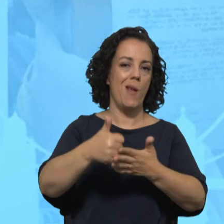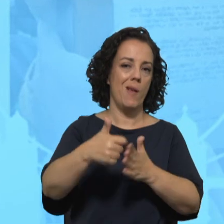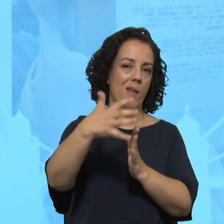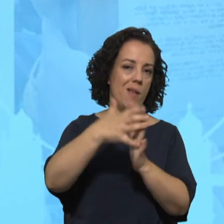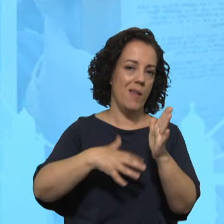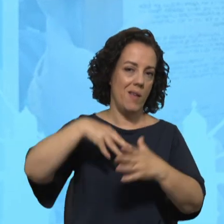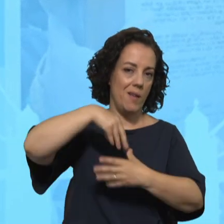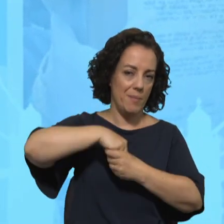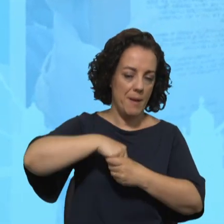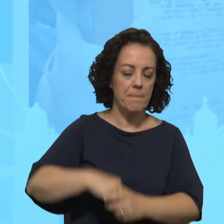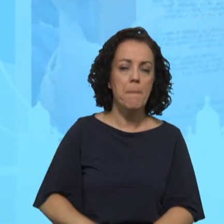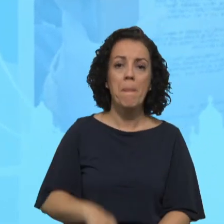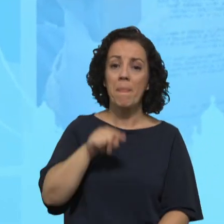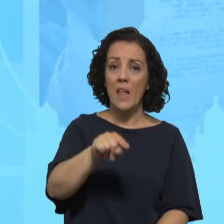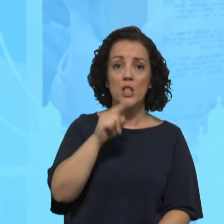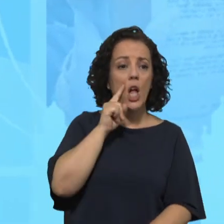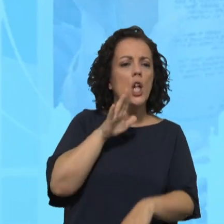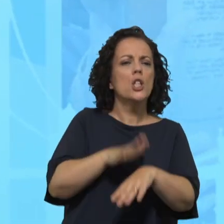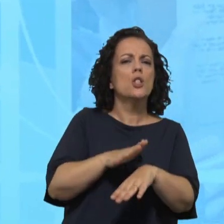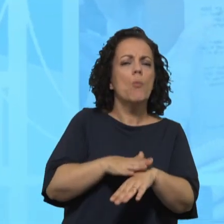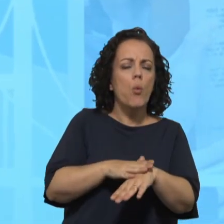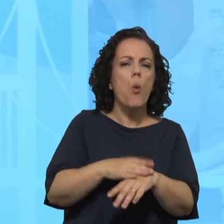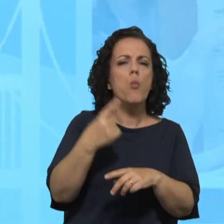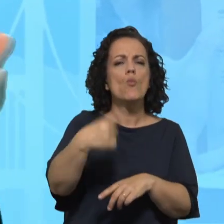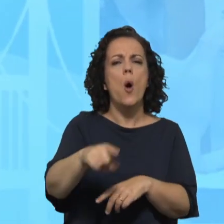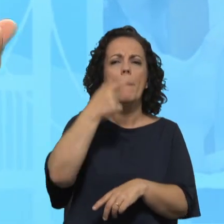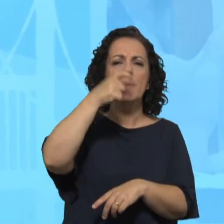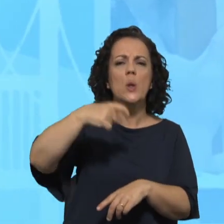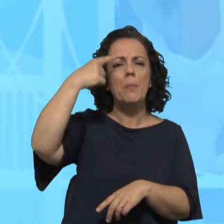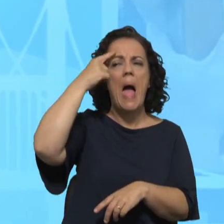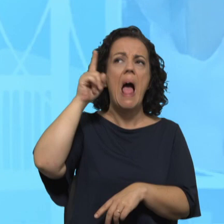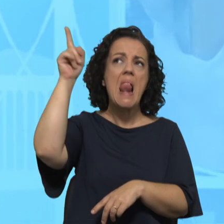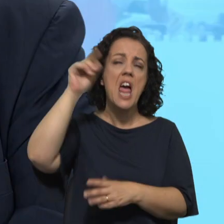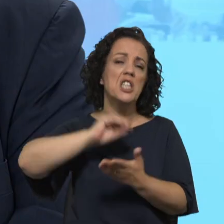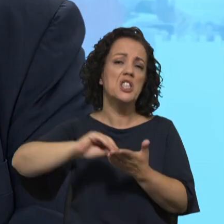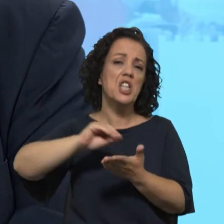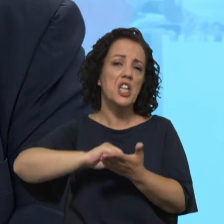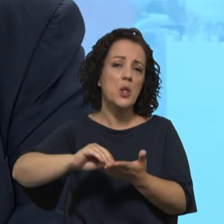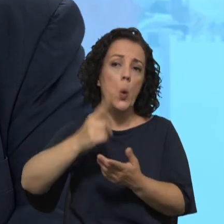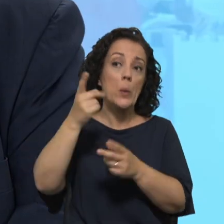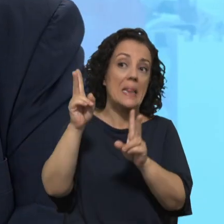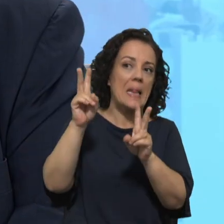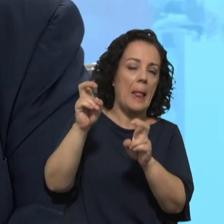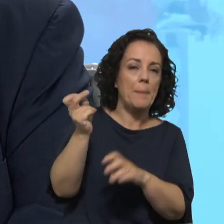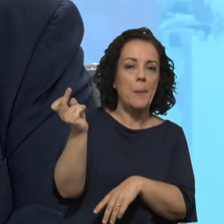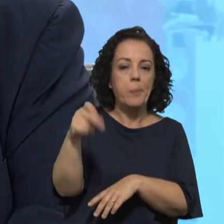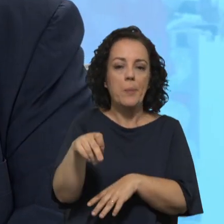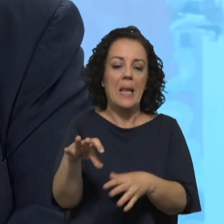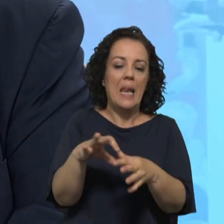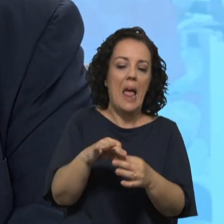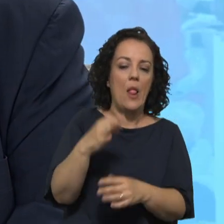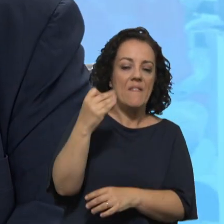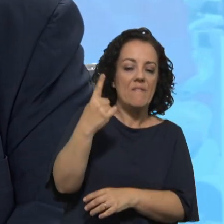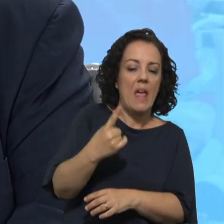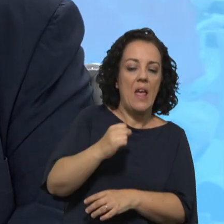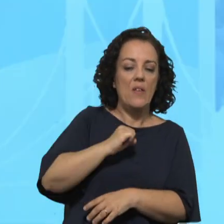em cada circunstância. Não apenas as pessoas poderão pensar, lá no escritório, quando vem a lume um tema ligado com a minha fé, e